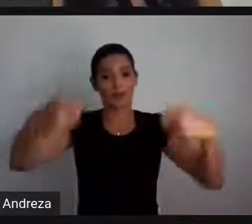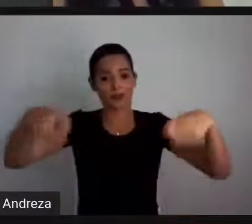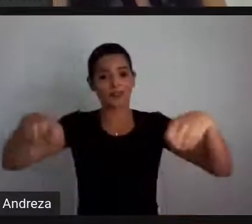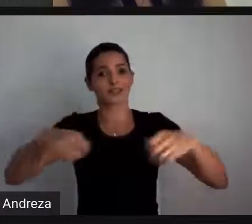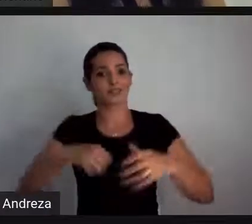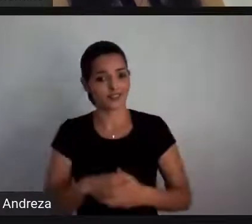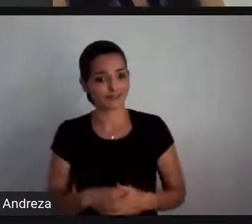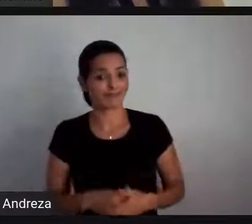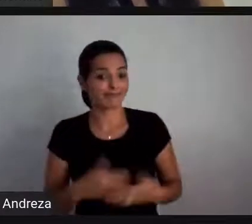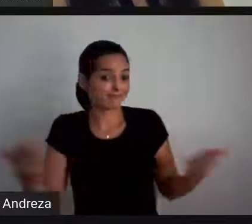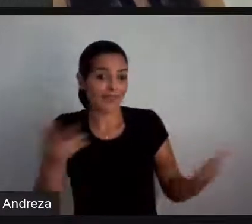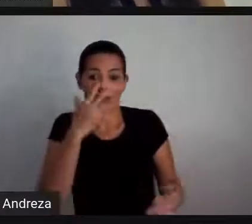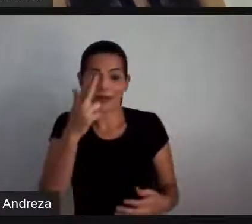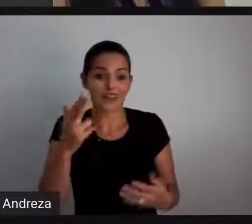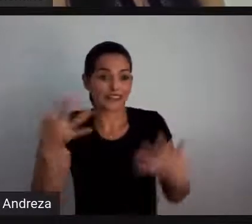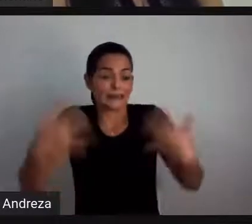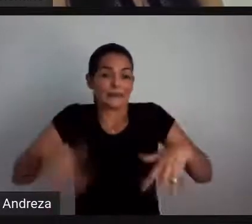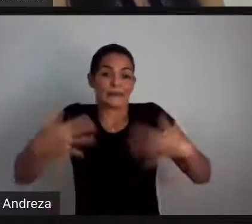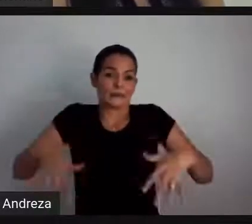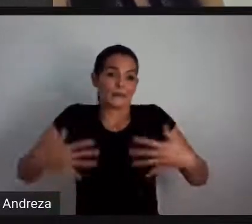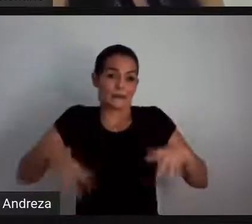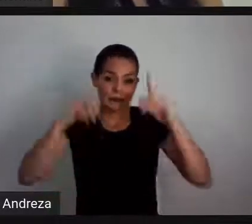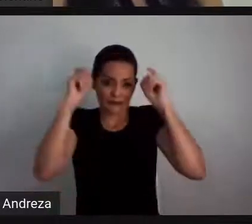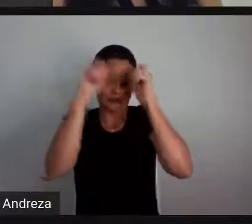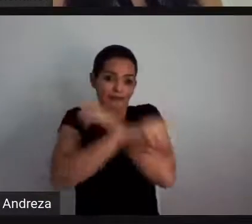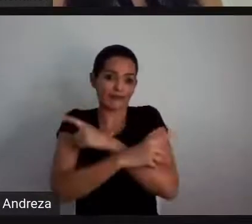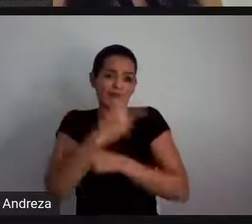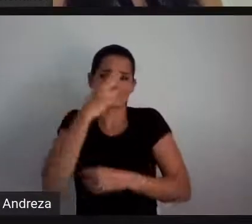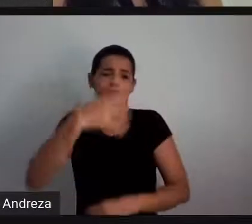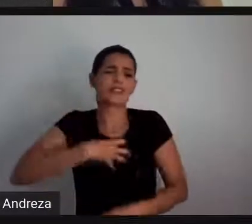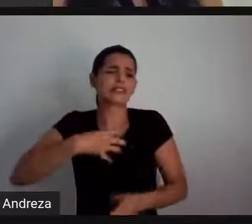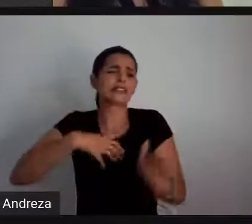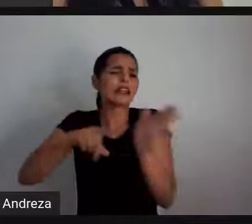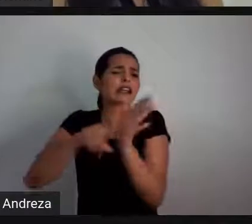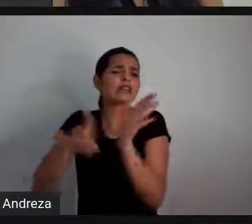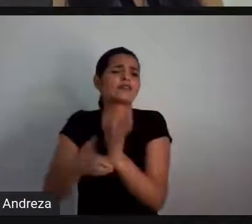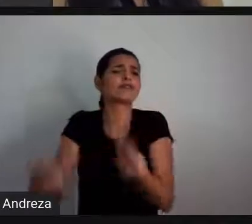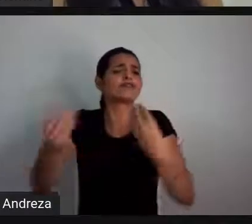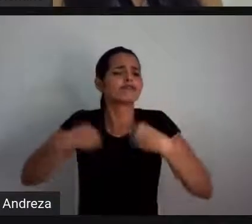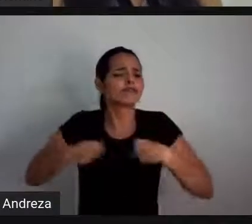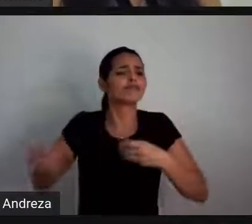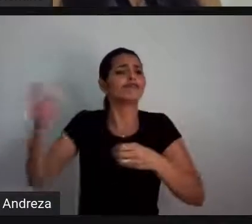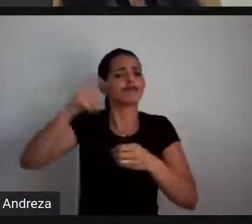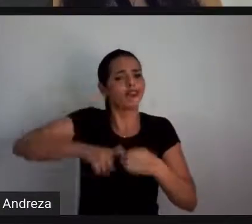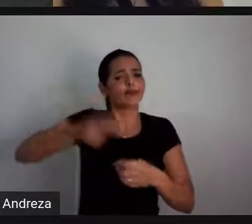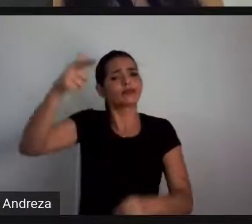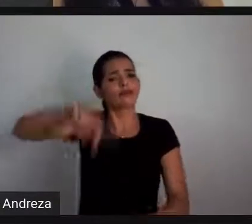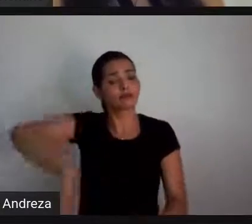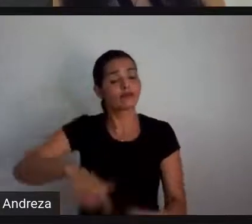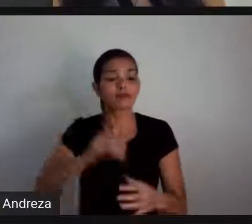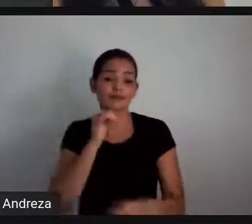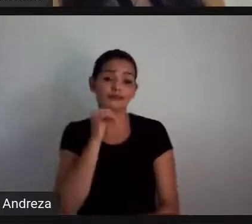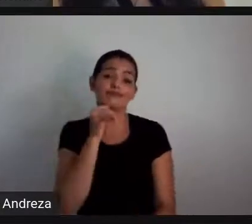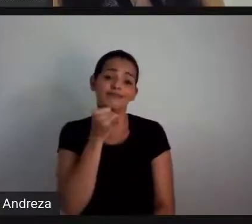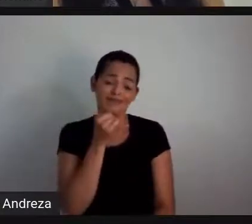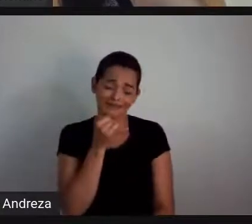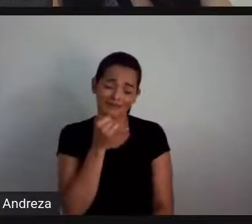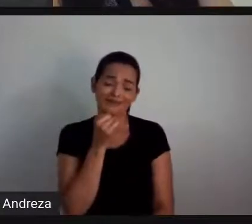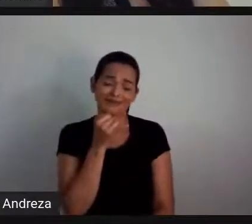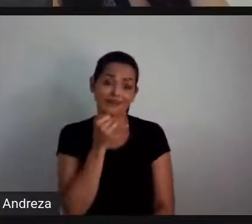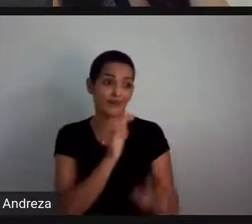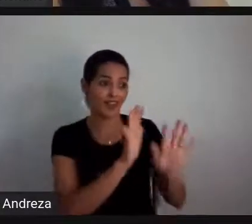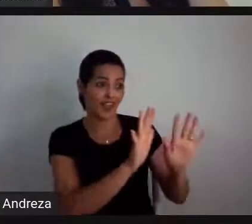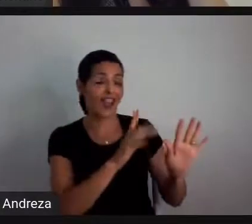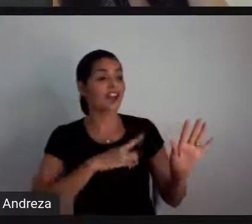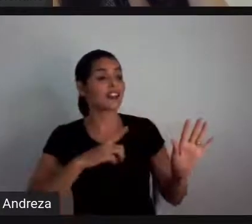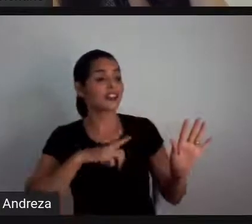é um choque de realidade, né, Adriana? Todos os sentimentos negativos voltam, né? Costumam voltar. Muito triste, né? E ainda tem uma outra coisa, né?